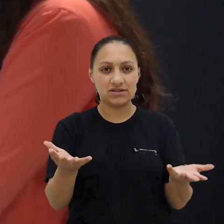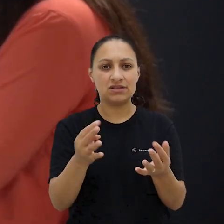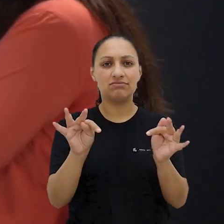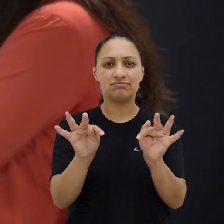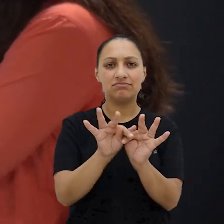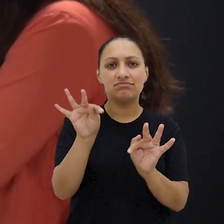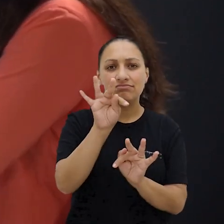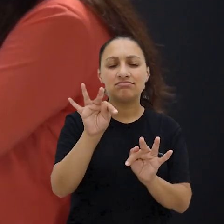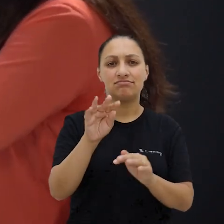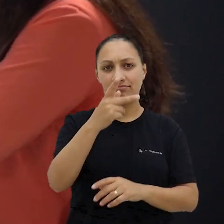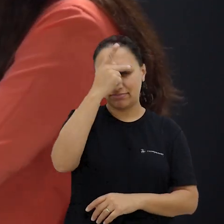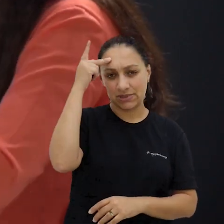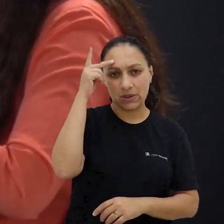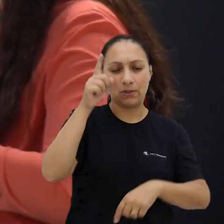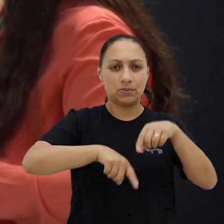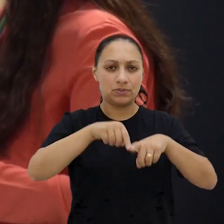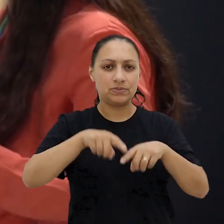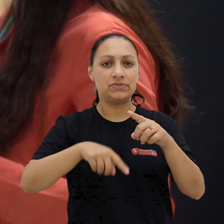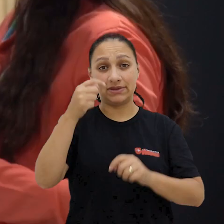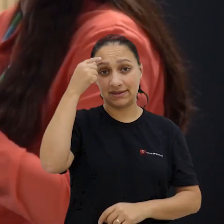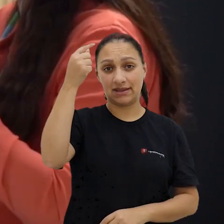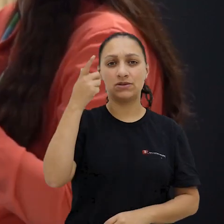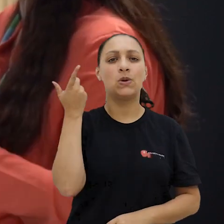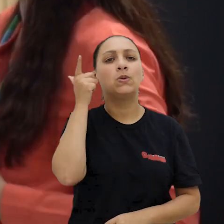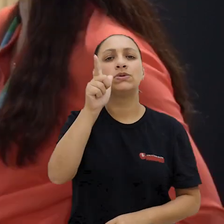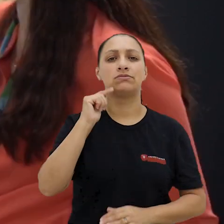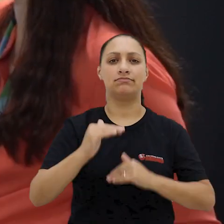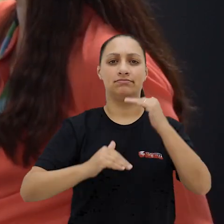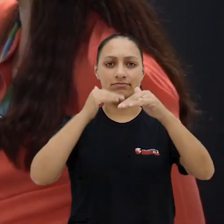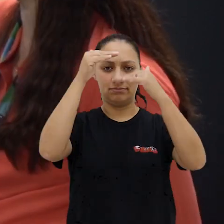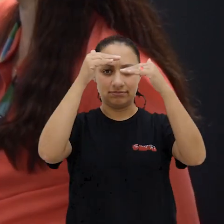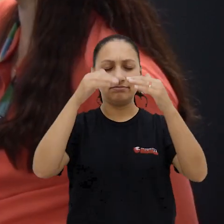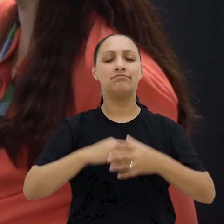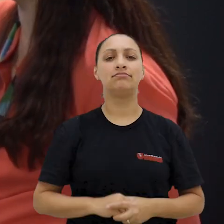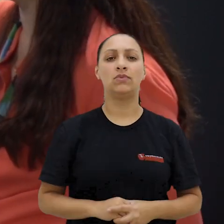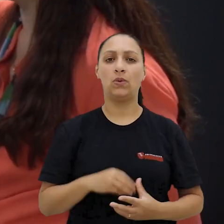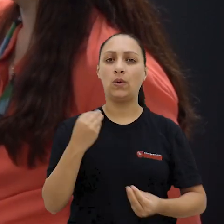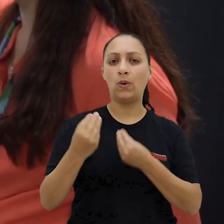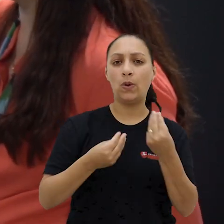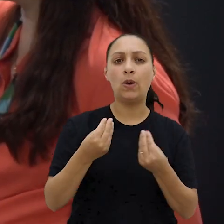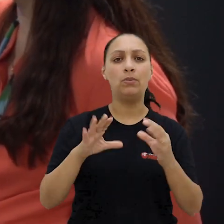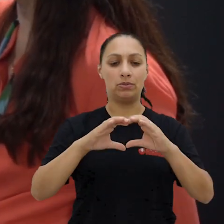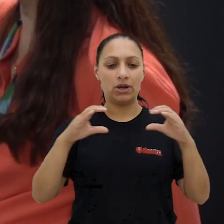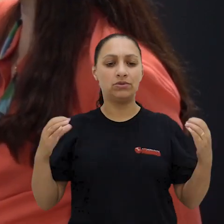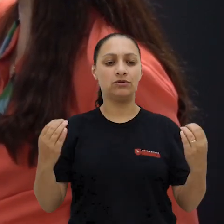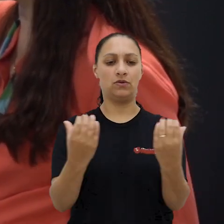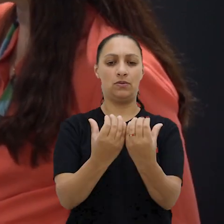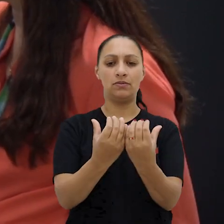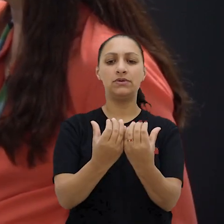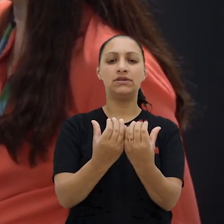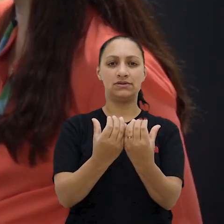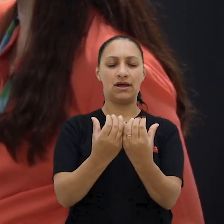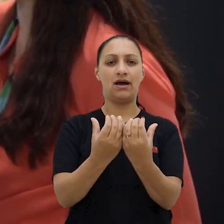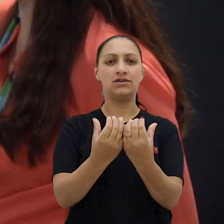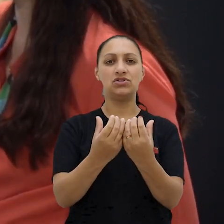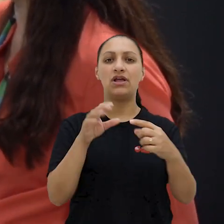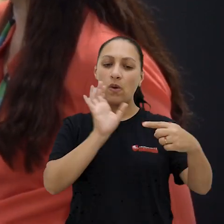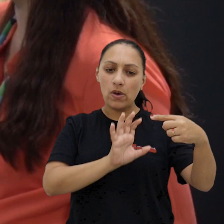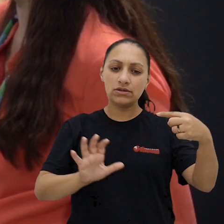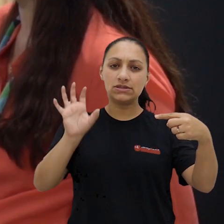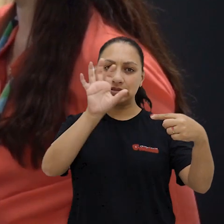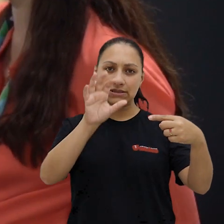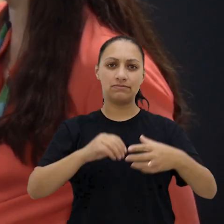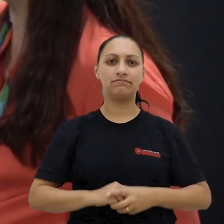para o parque pessoas, produtos, ideias, para que a gente consiga crescer ali realmente como comunidade, como ecossistema,